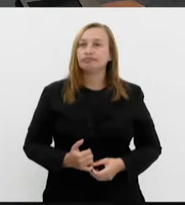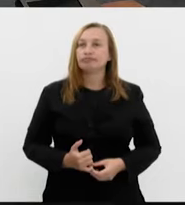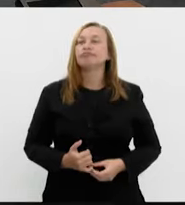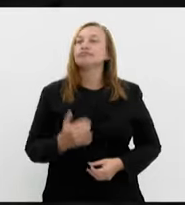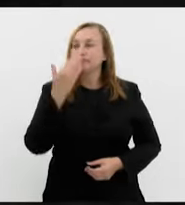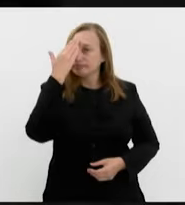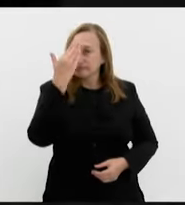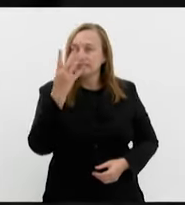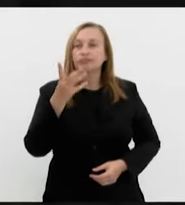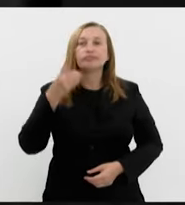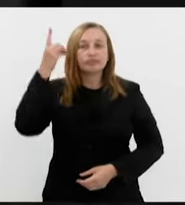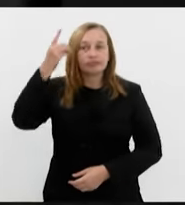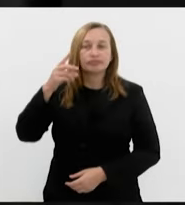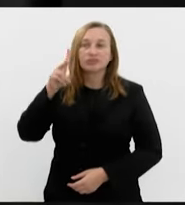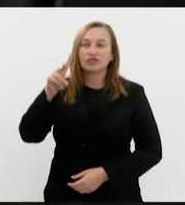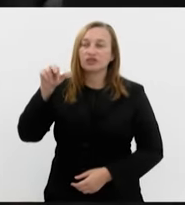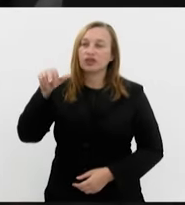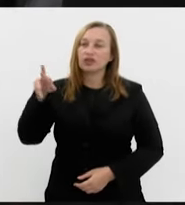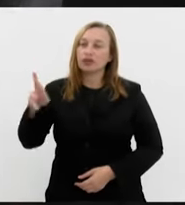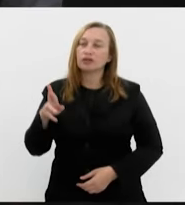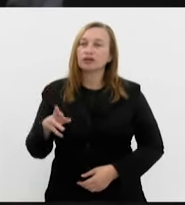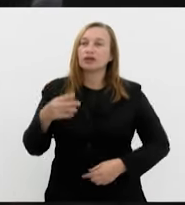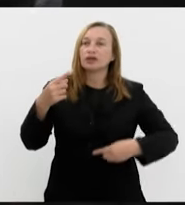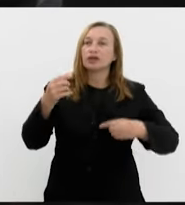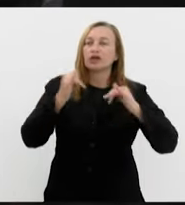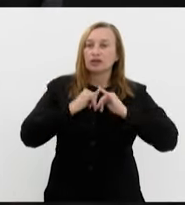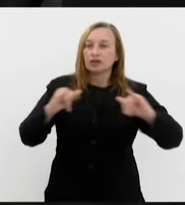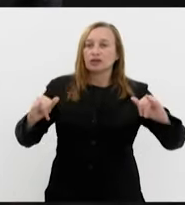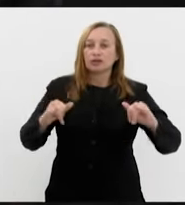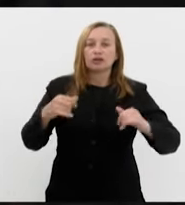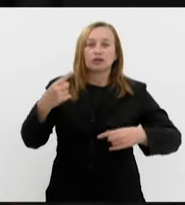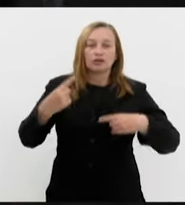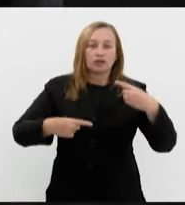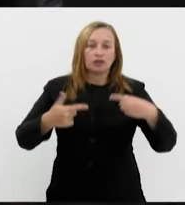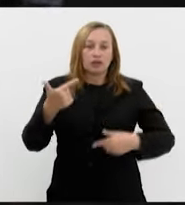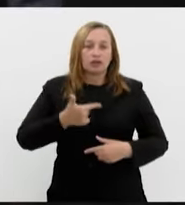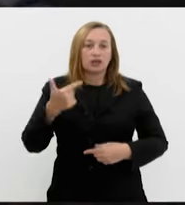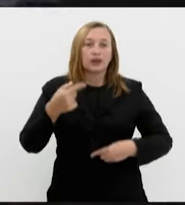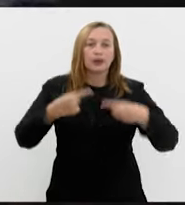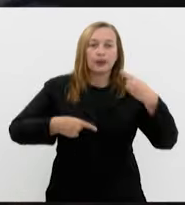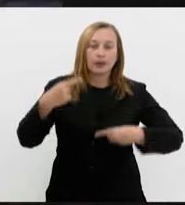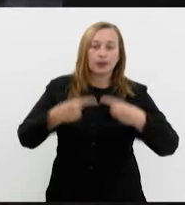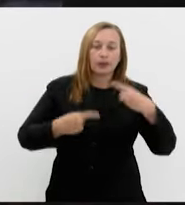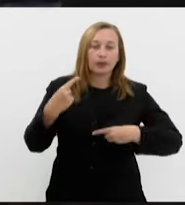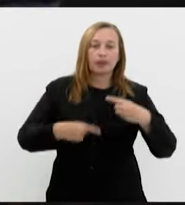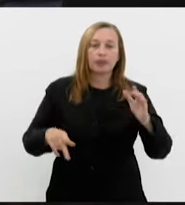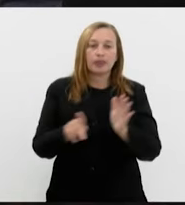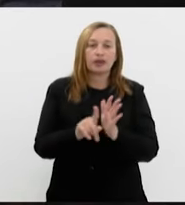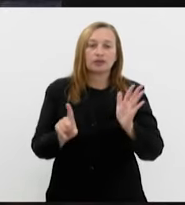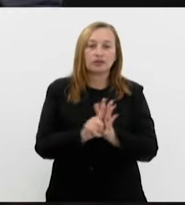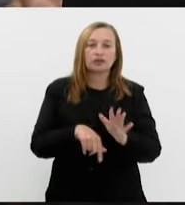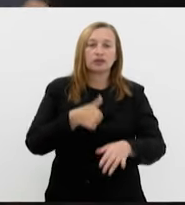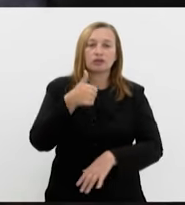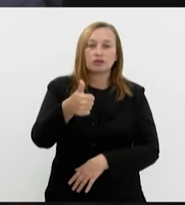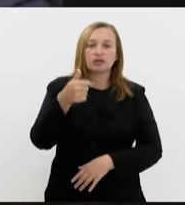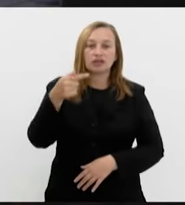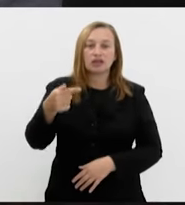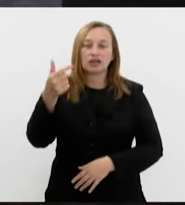Obrigado, deputado Vitor Júnior. Anuncio, em tramitação ordinária, em segunda discussão, redação do vencido, projeto de lei